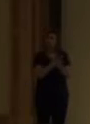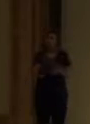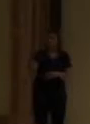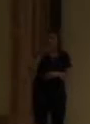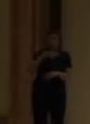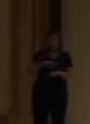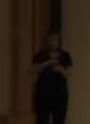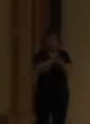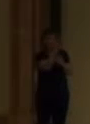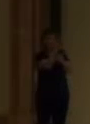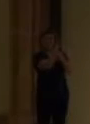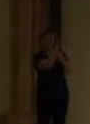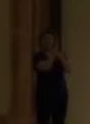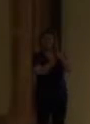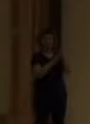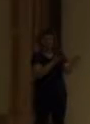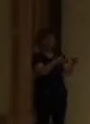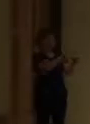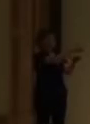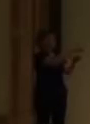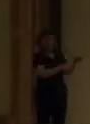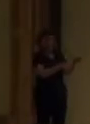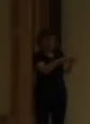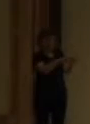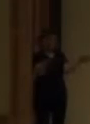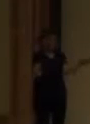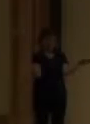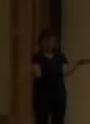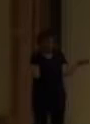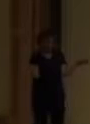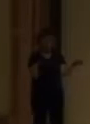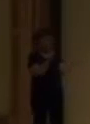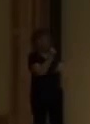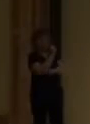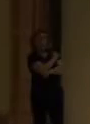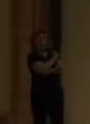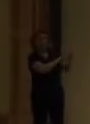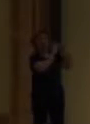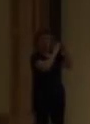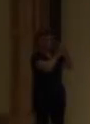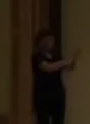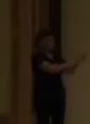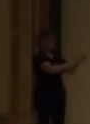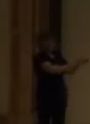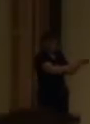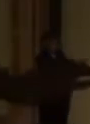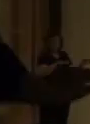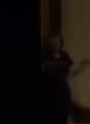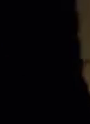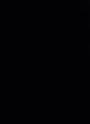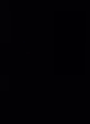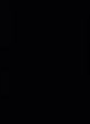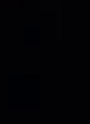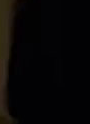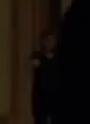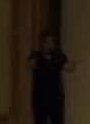cidades, não são as cidades que nós imaginamos. Por exemplo, quando imaginamos o Porto. Essa massa